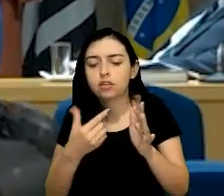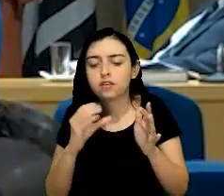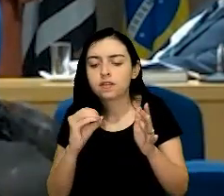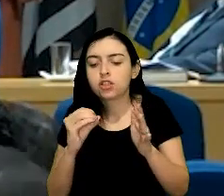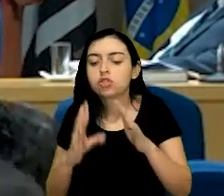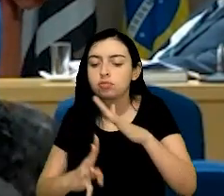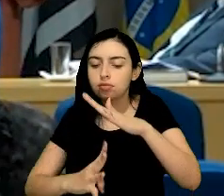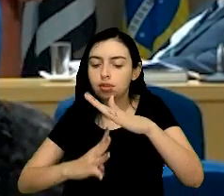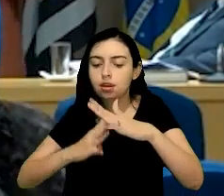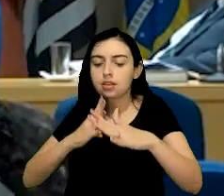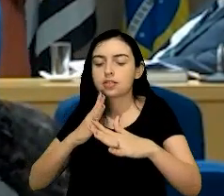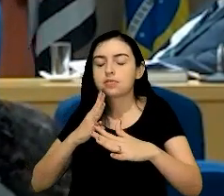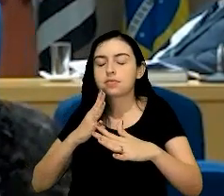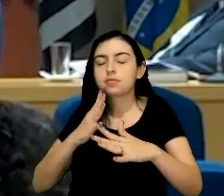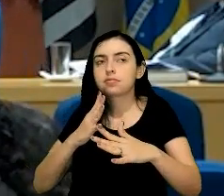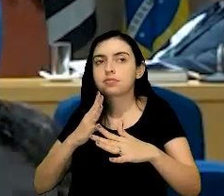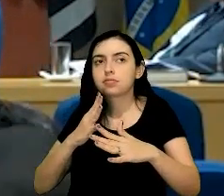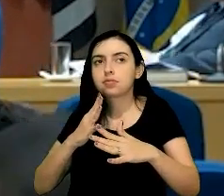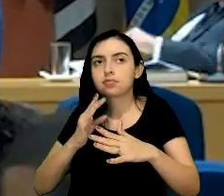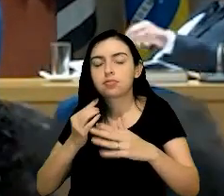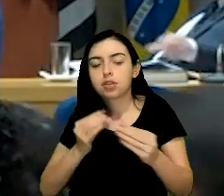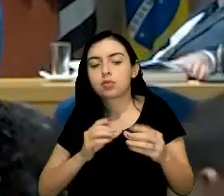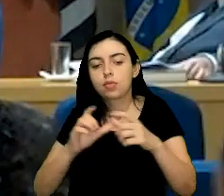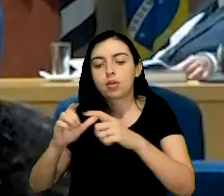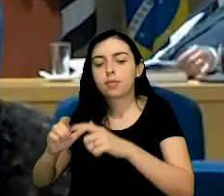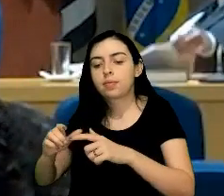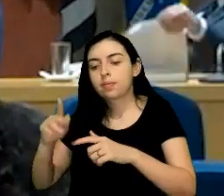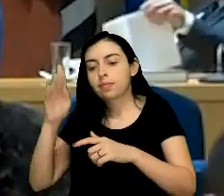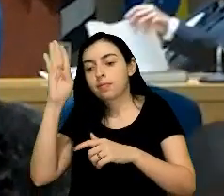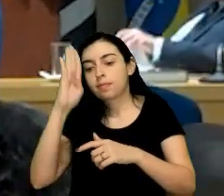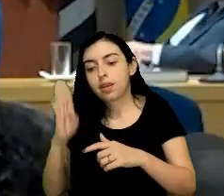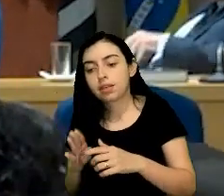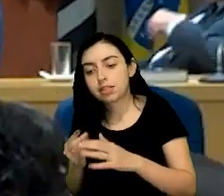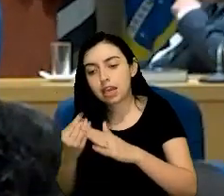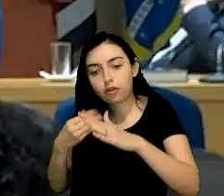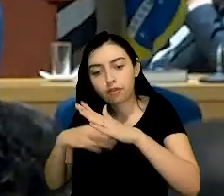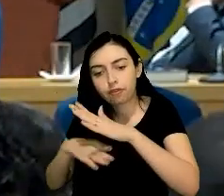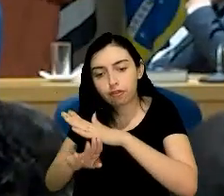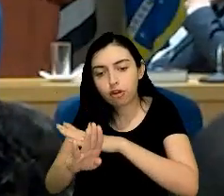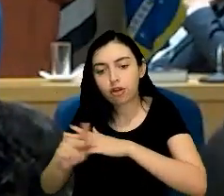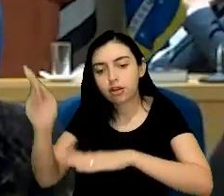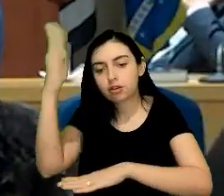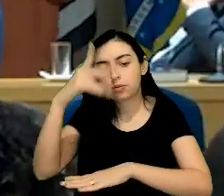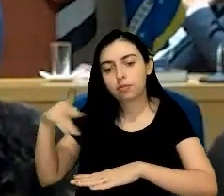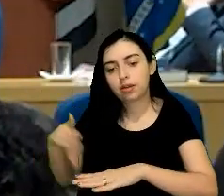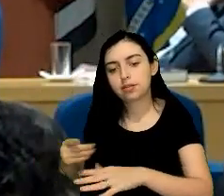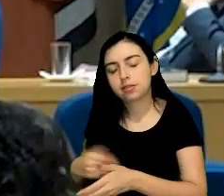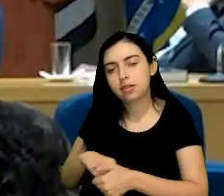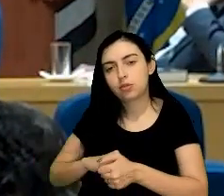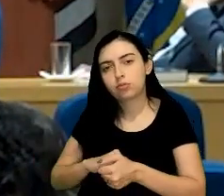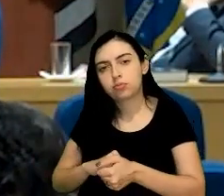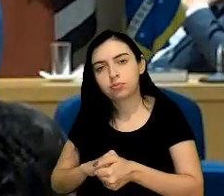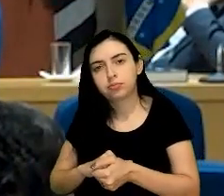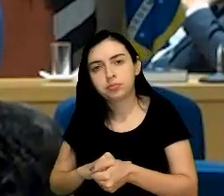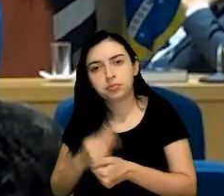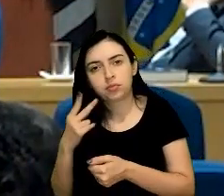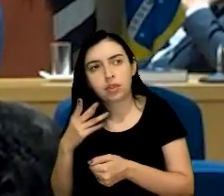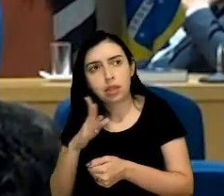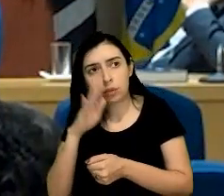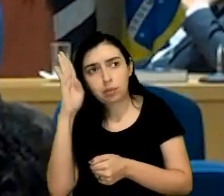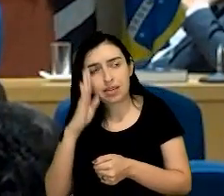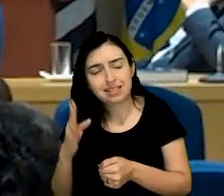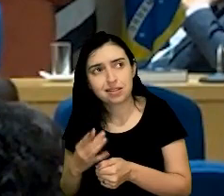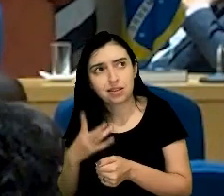latino-americana, ele leva os brasileiros para fora do Brasil, particularmente brasileiros que não via